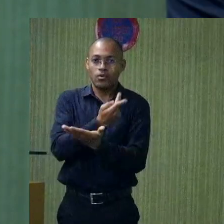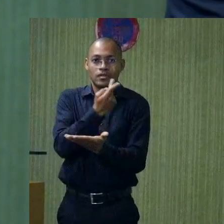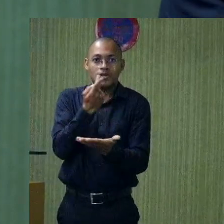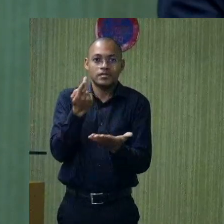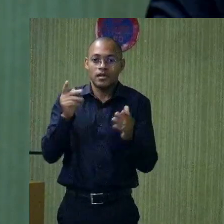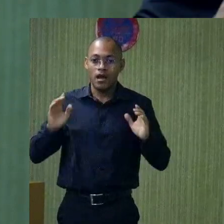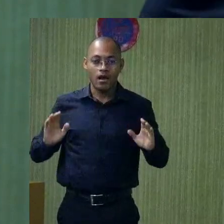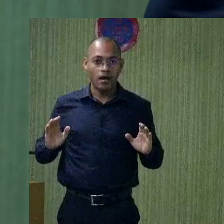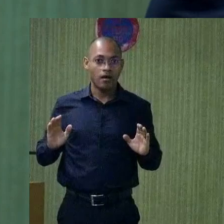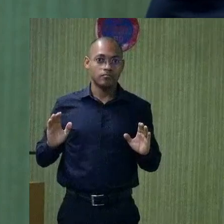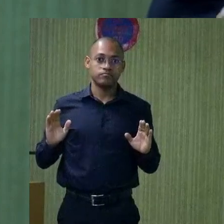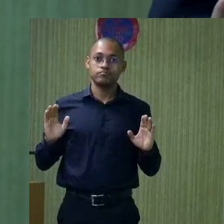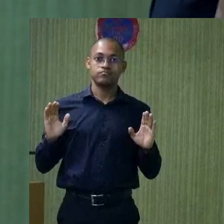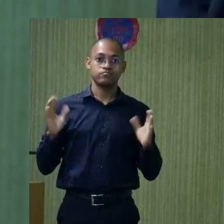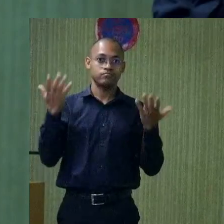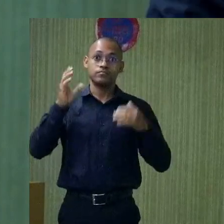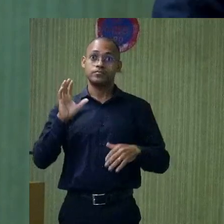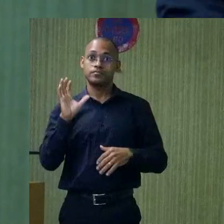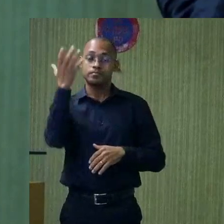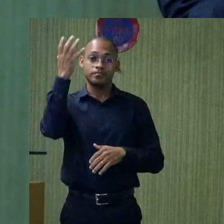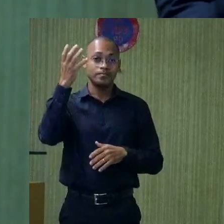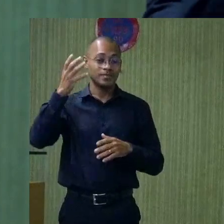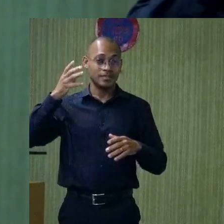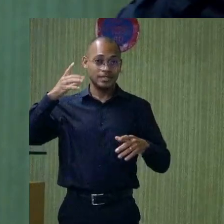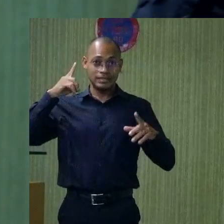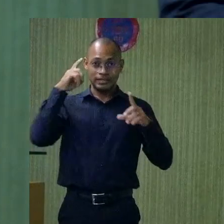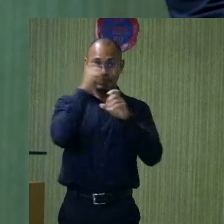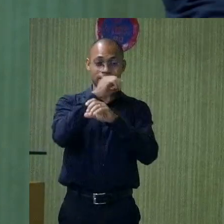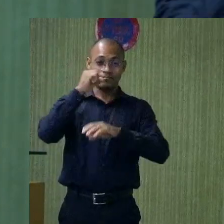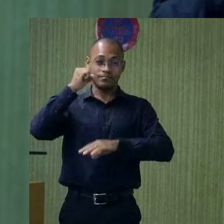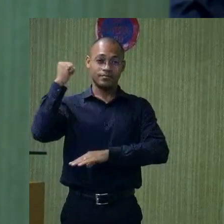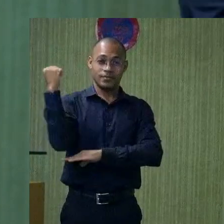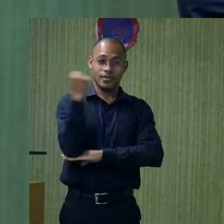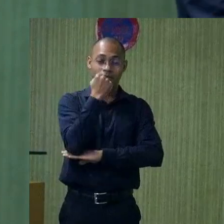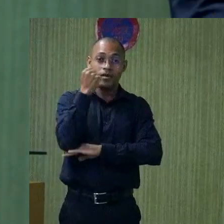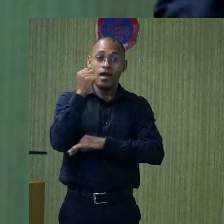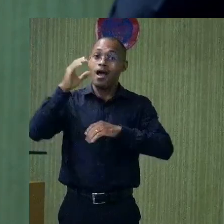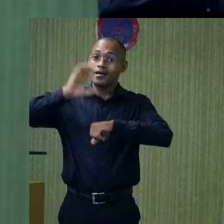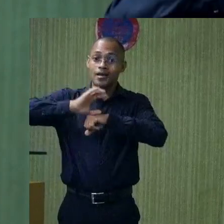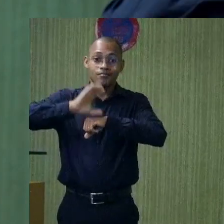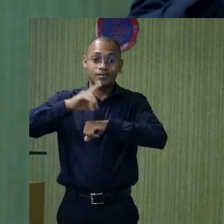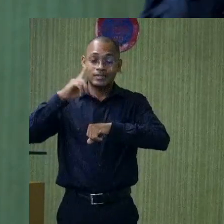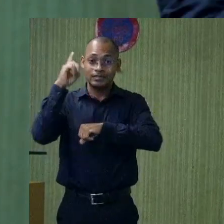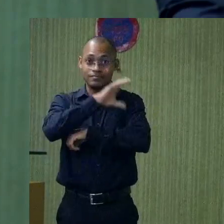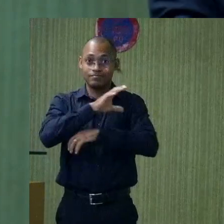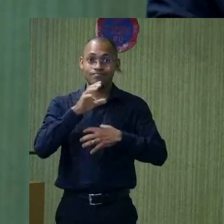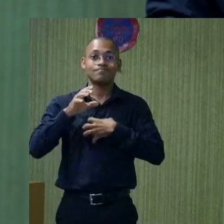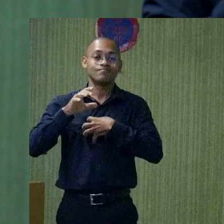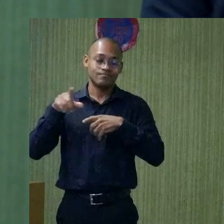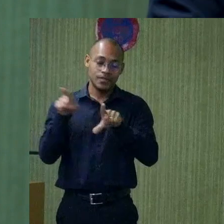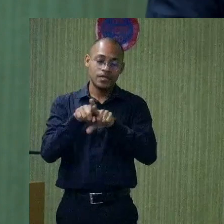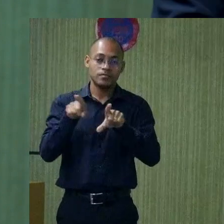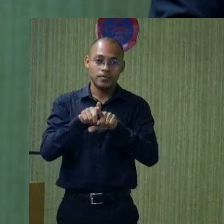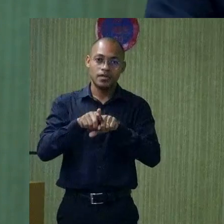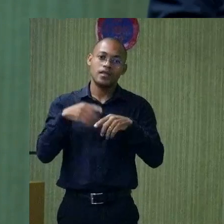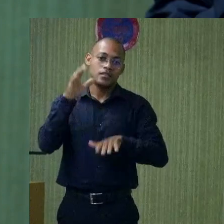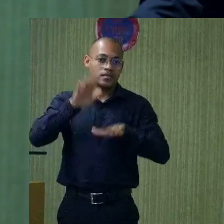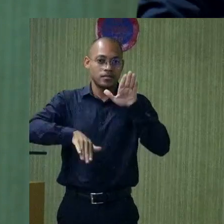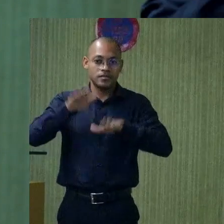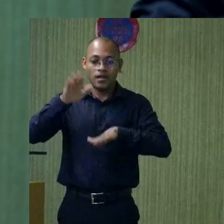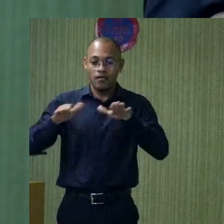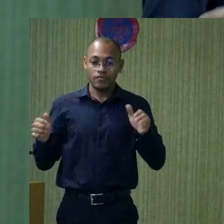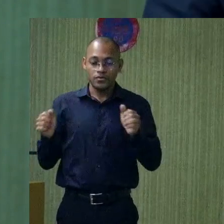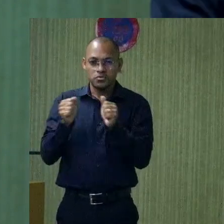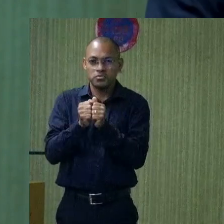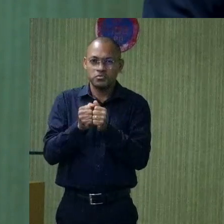magnitude a capital não pode apoiar o resto do Estado porque a capital foi muito impactada também talvez juntamente com